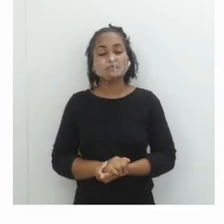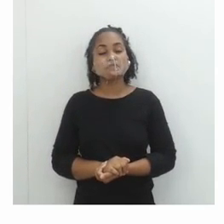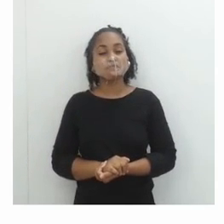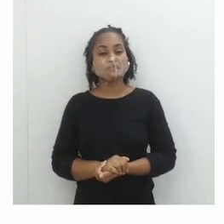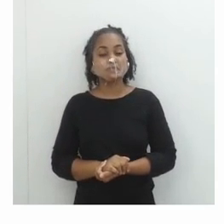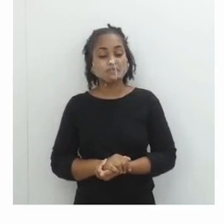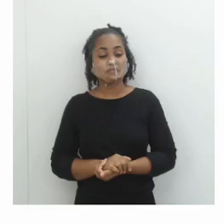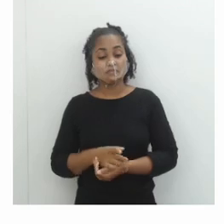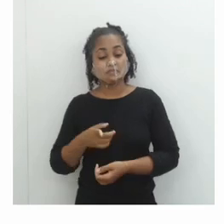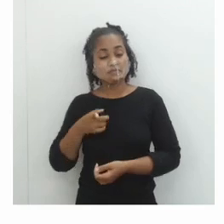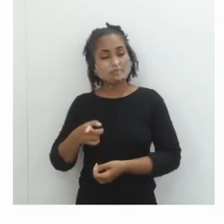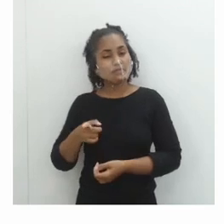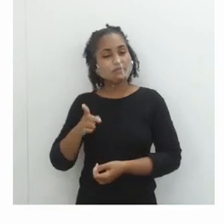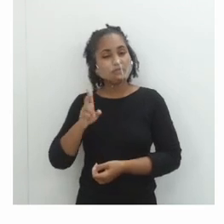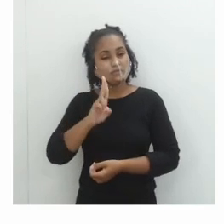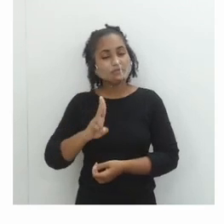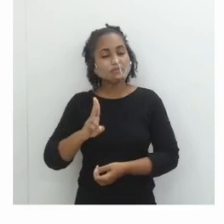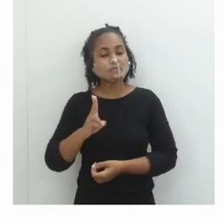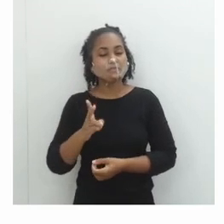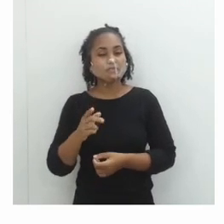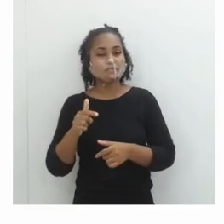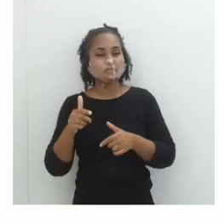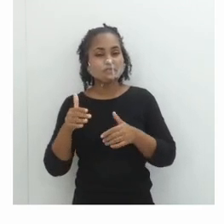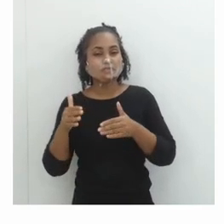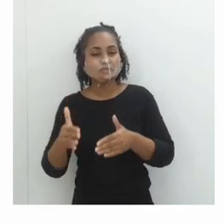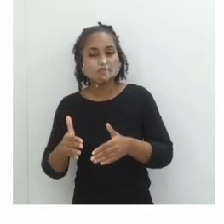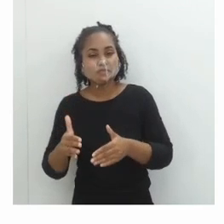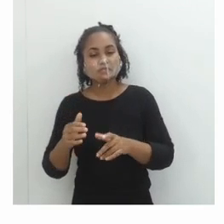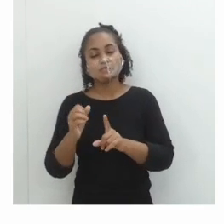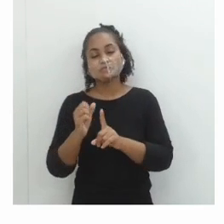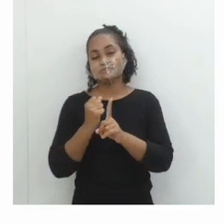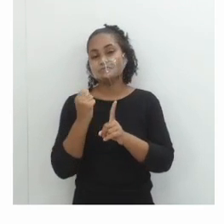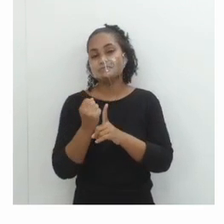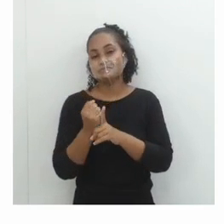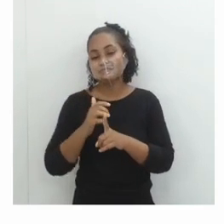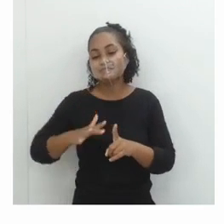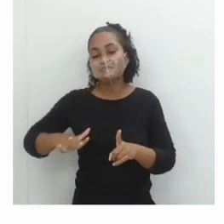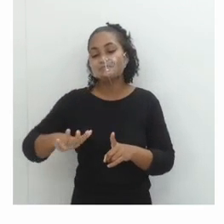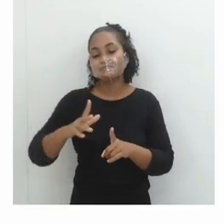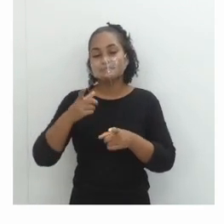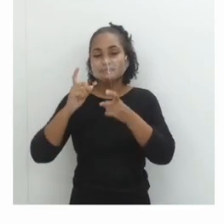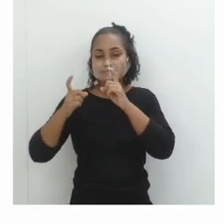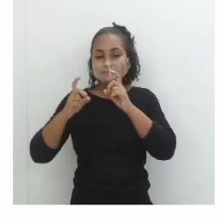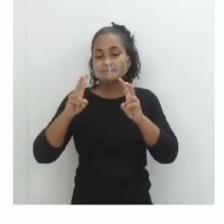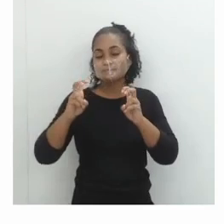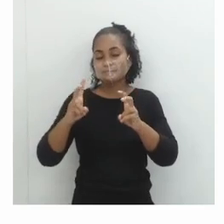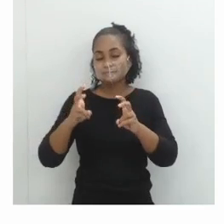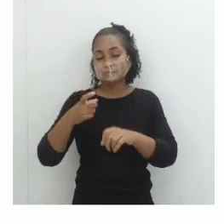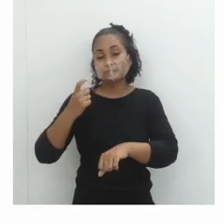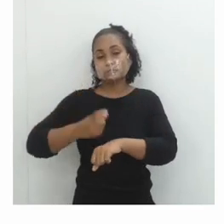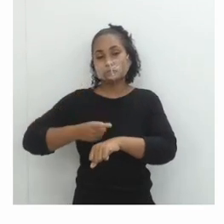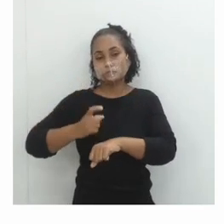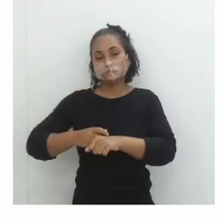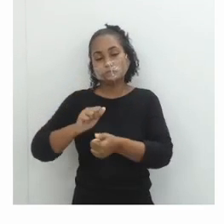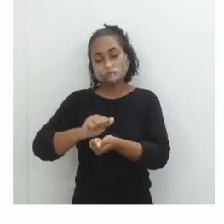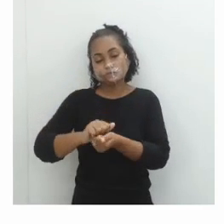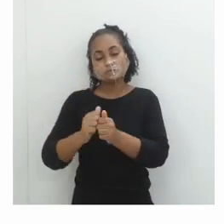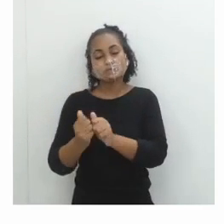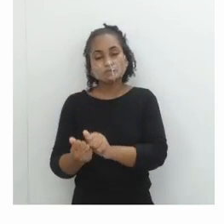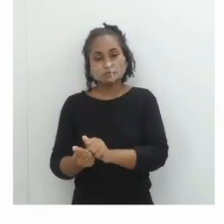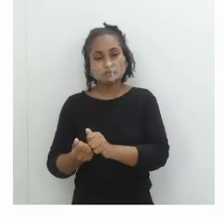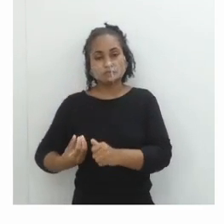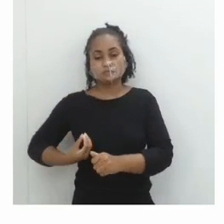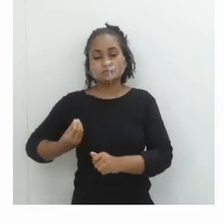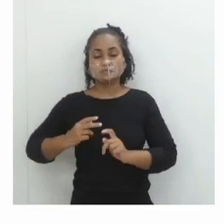na tragédia, eu costumo dizer que se trabalhava mais os temas sociais, os temas reais, adaptados à vida do